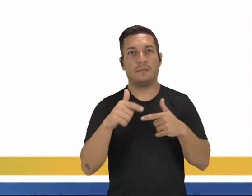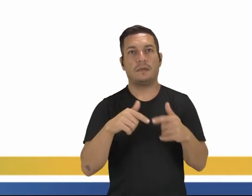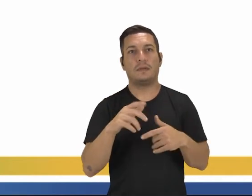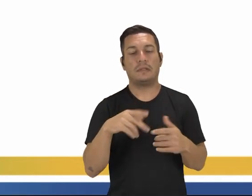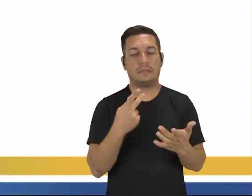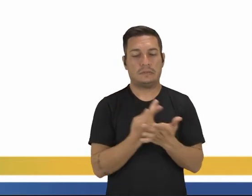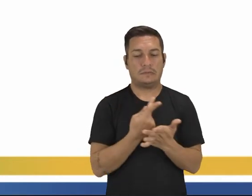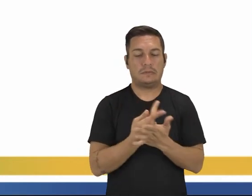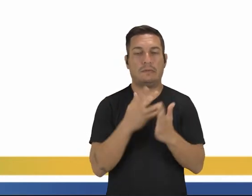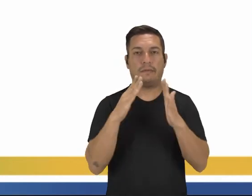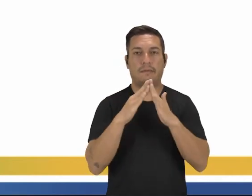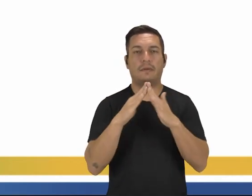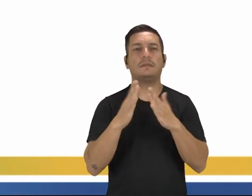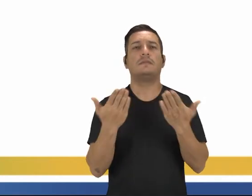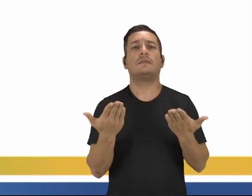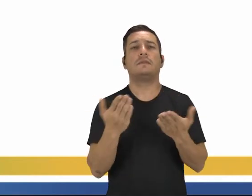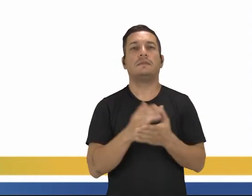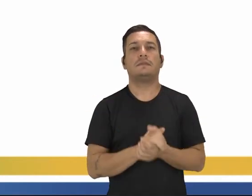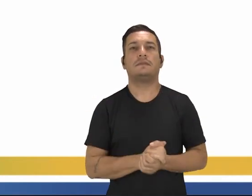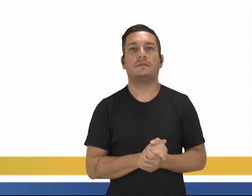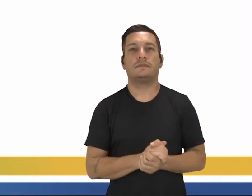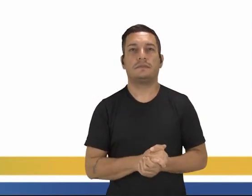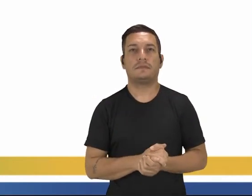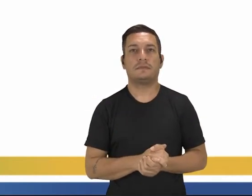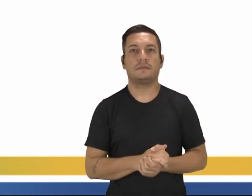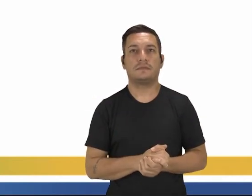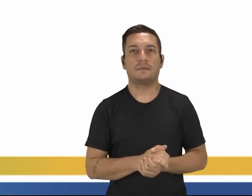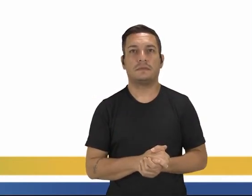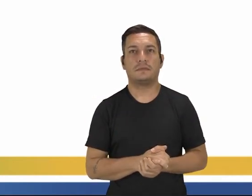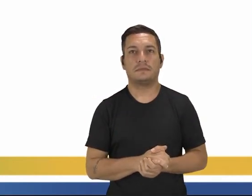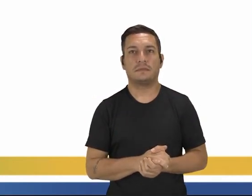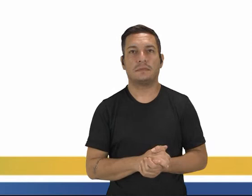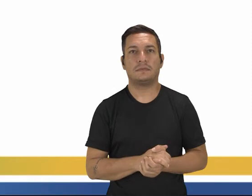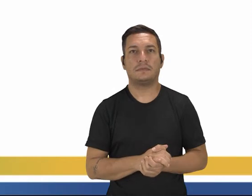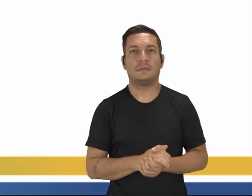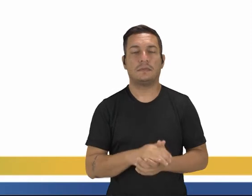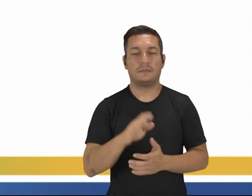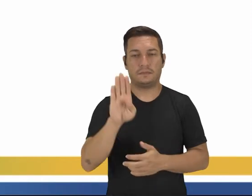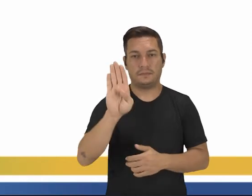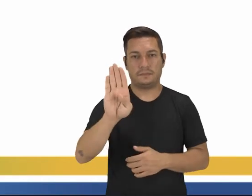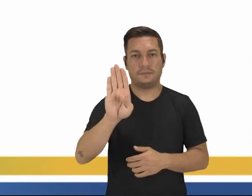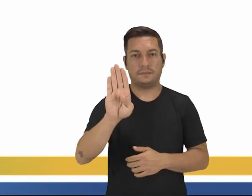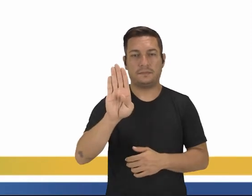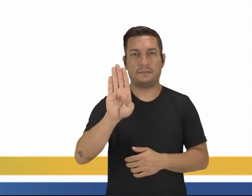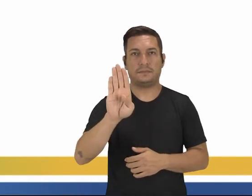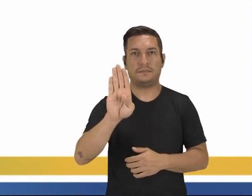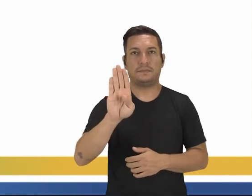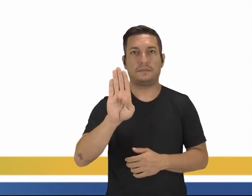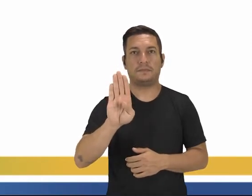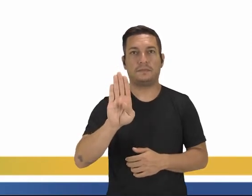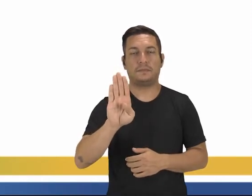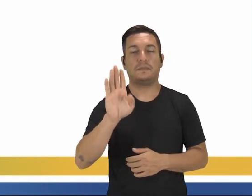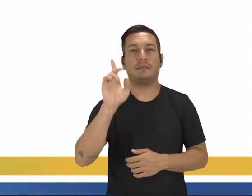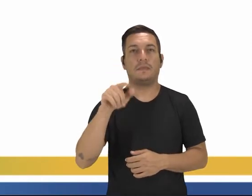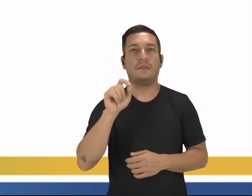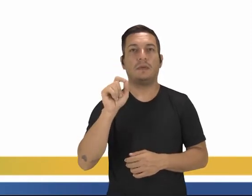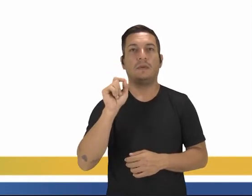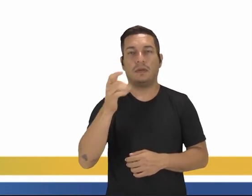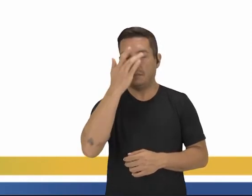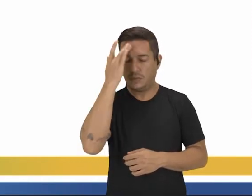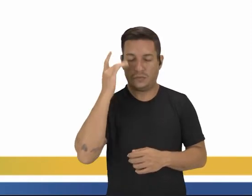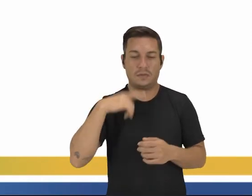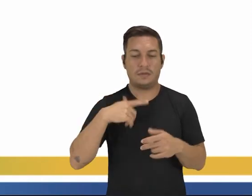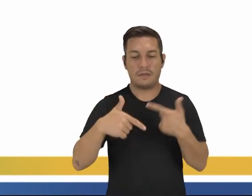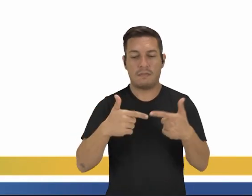aplicam em sua casa. Qual seria? Em casa de herrero, asadão de palo, ou seja, é um ferreiro, mas